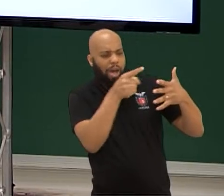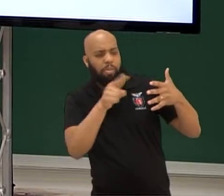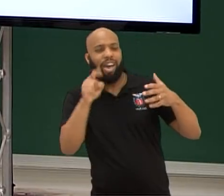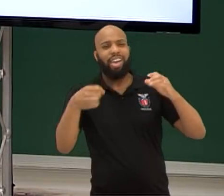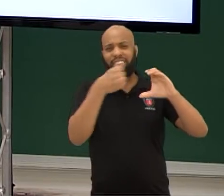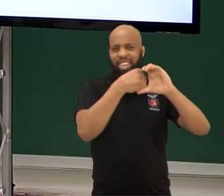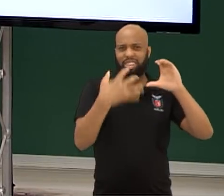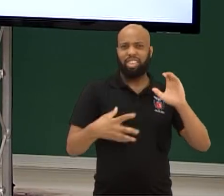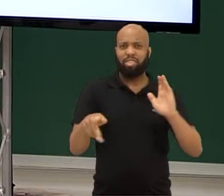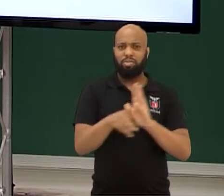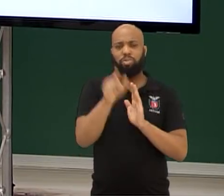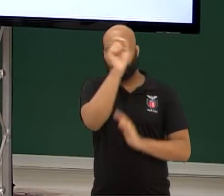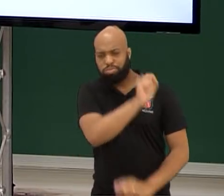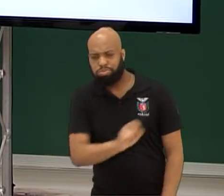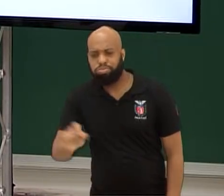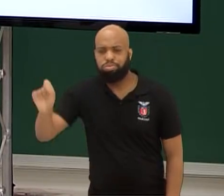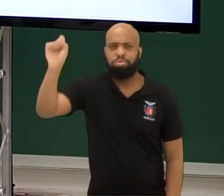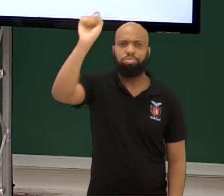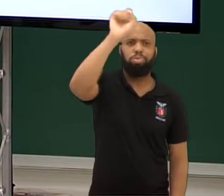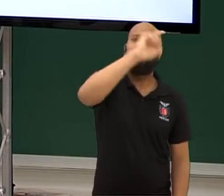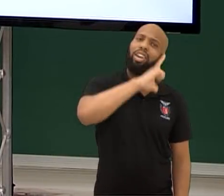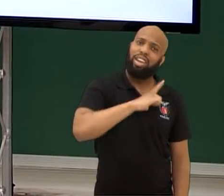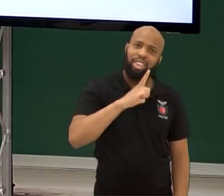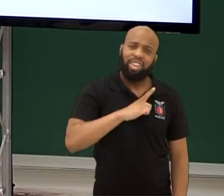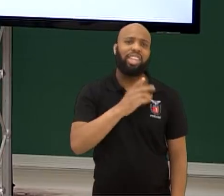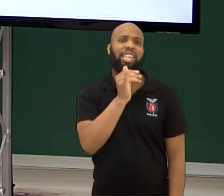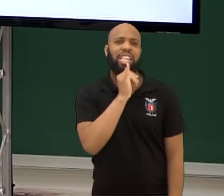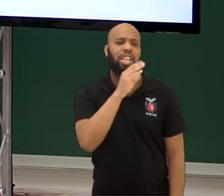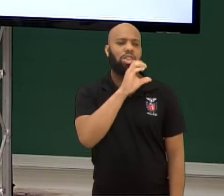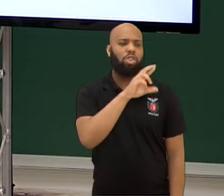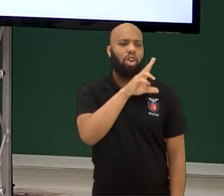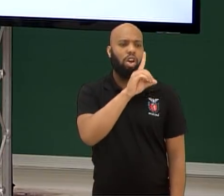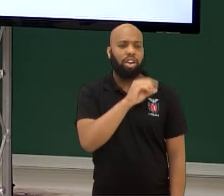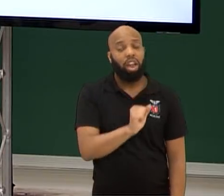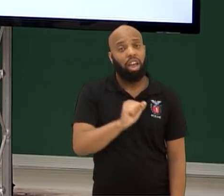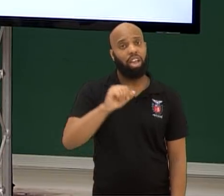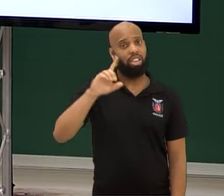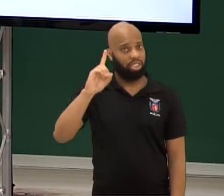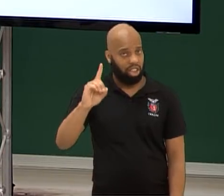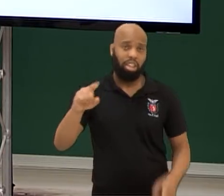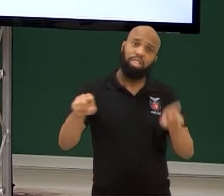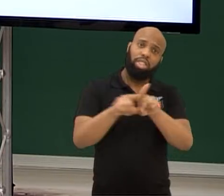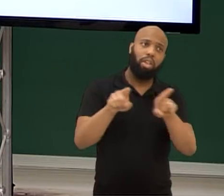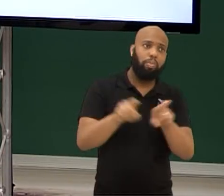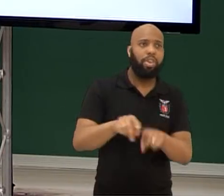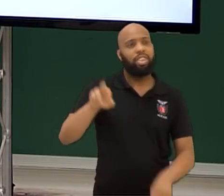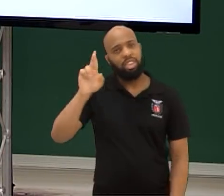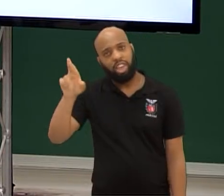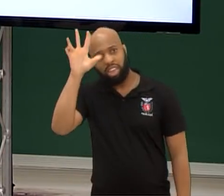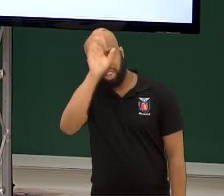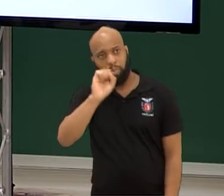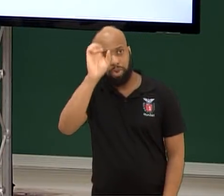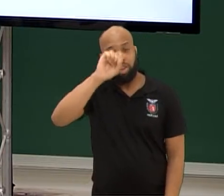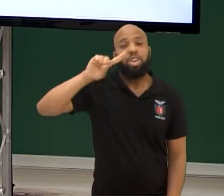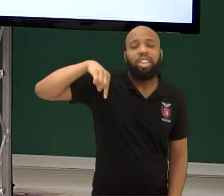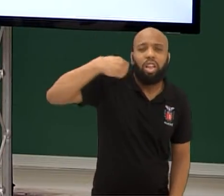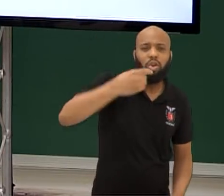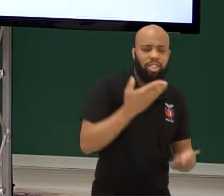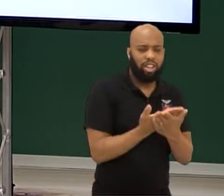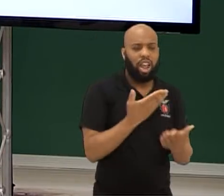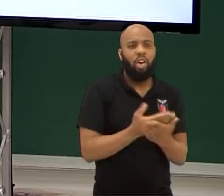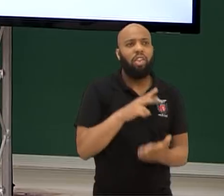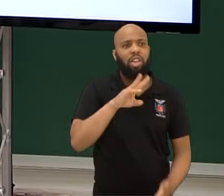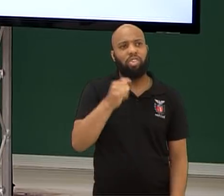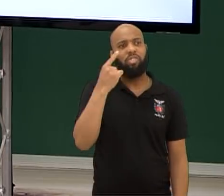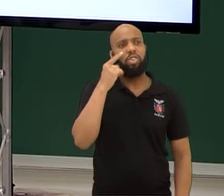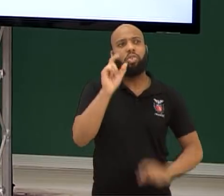aprendeu sobre alguns elementos da nossa circunferência, né? E na próxima aula, o que